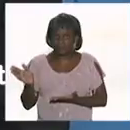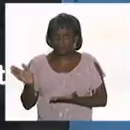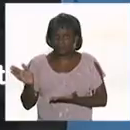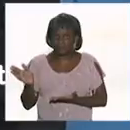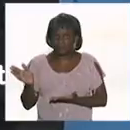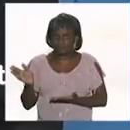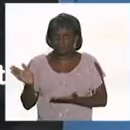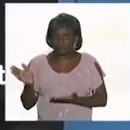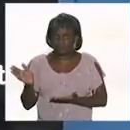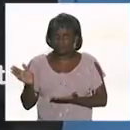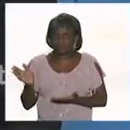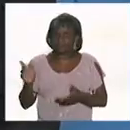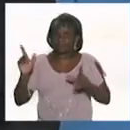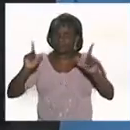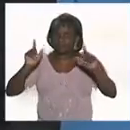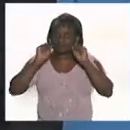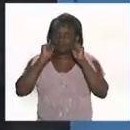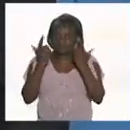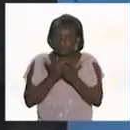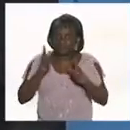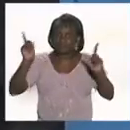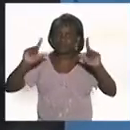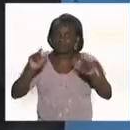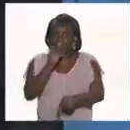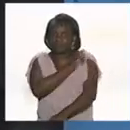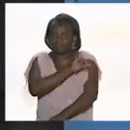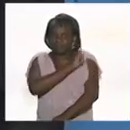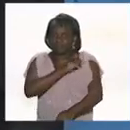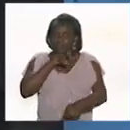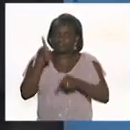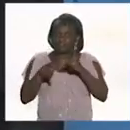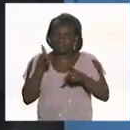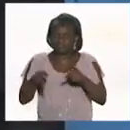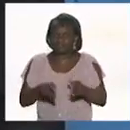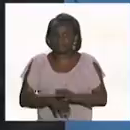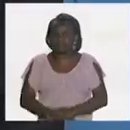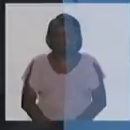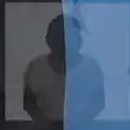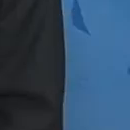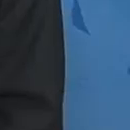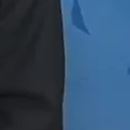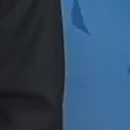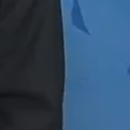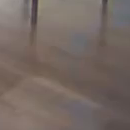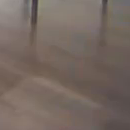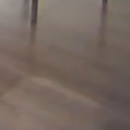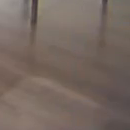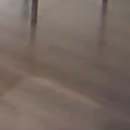arenaesportiva@tvalerj.tv. TV Alerj, o canal do povo fluminense.